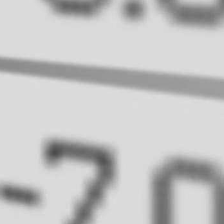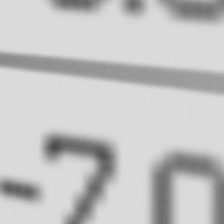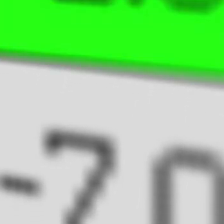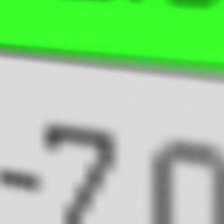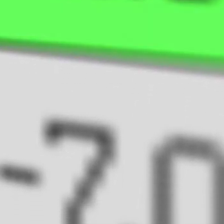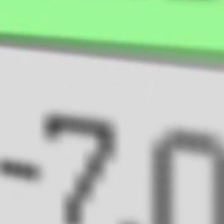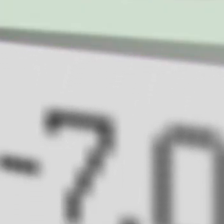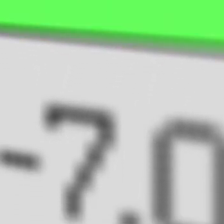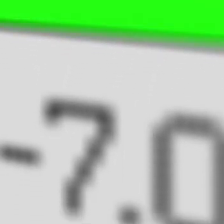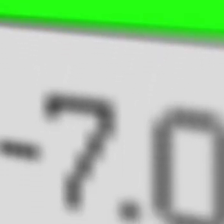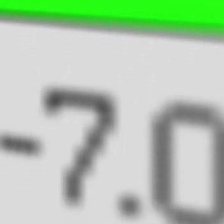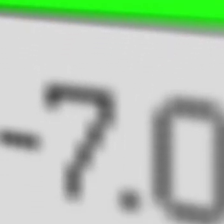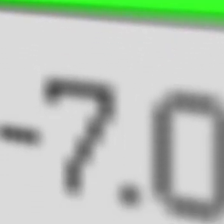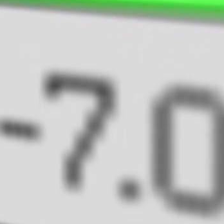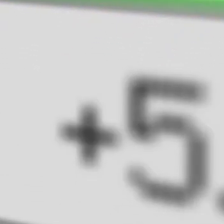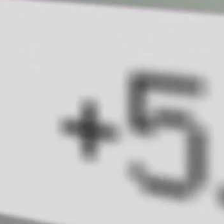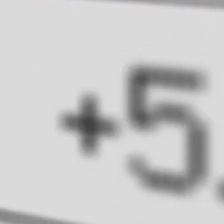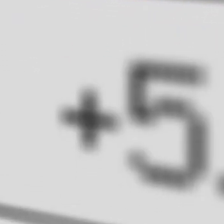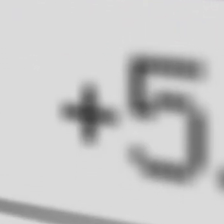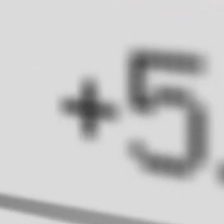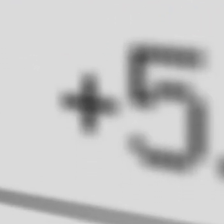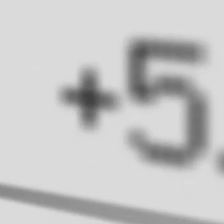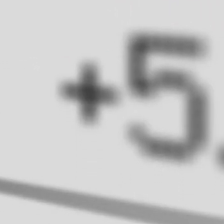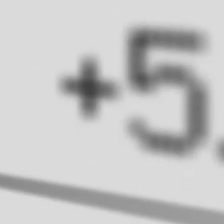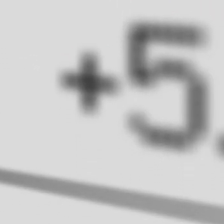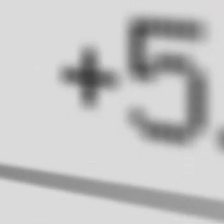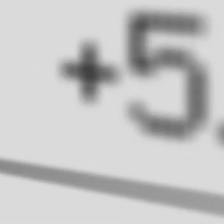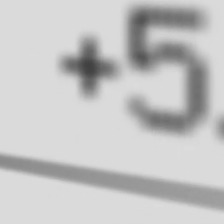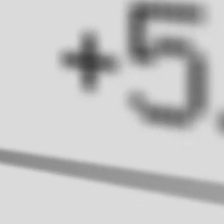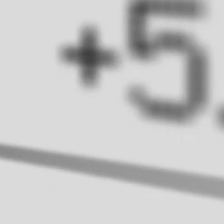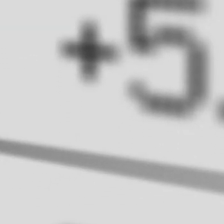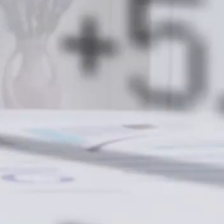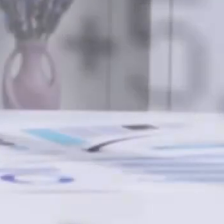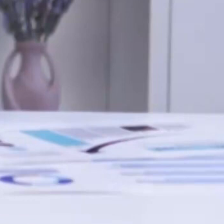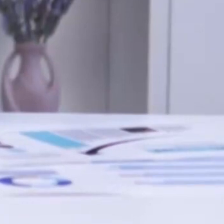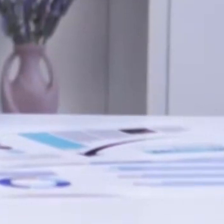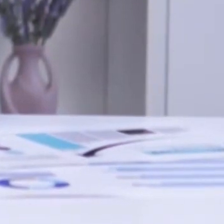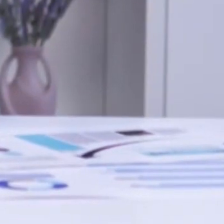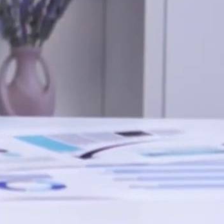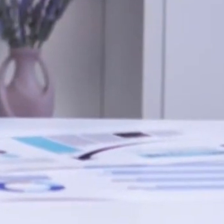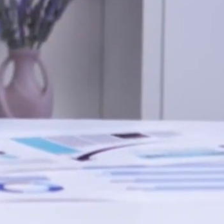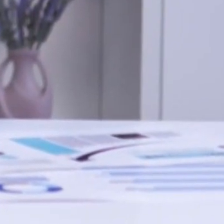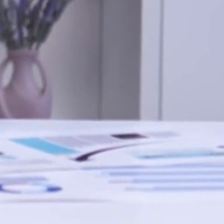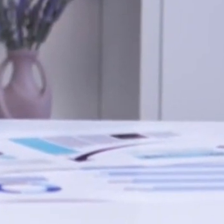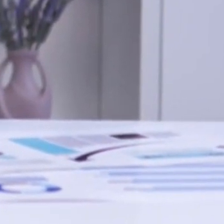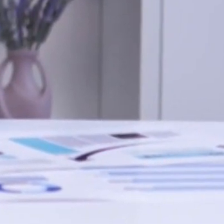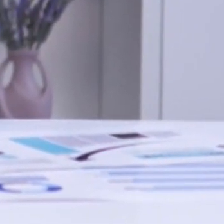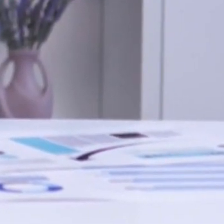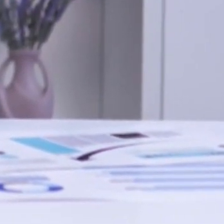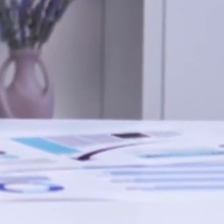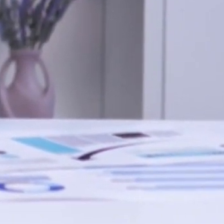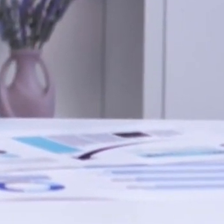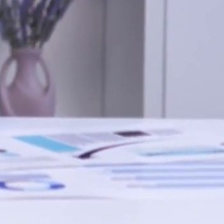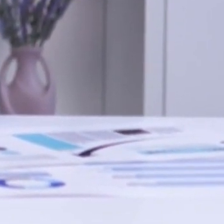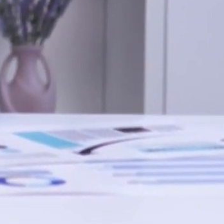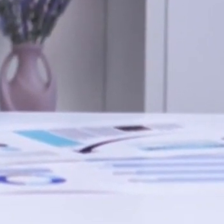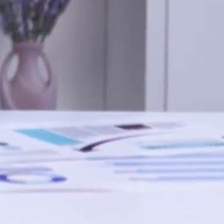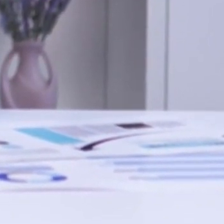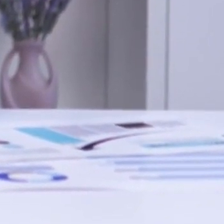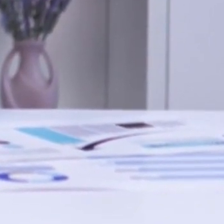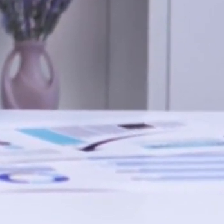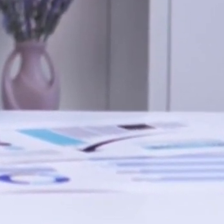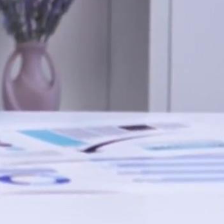legal. Por outro lado, tem essa questão da segurança que eu acho que é importante. Dá para usar o